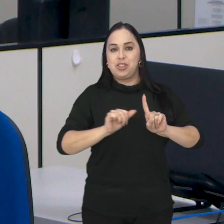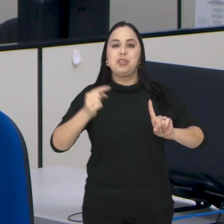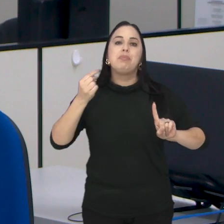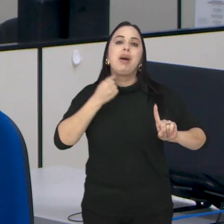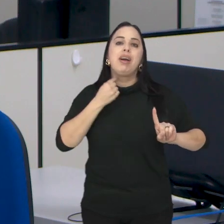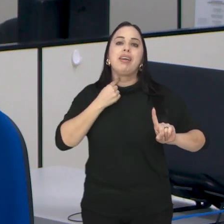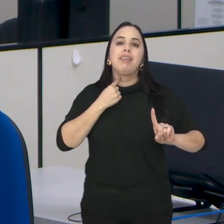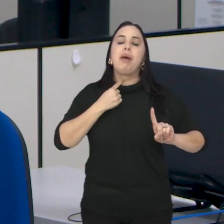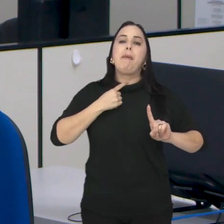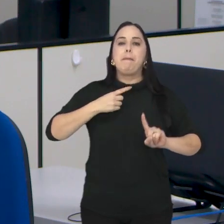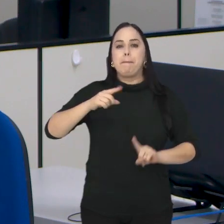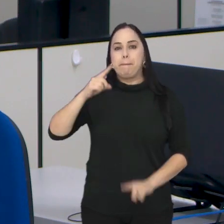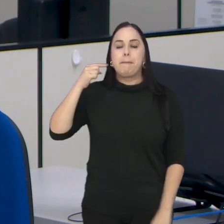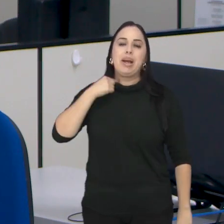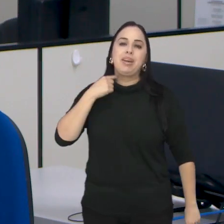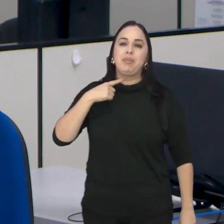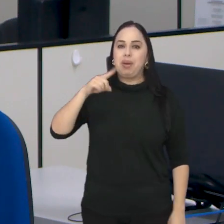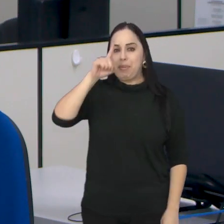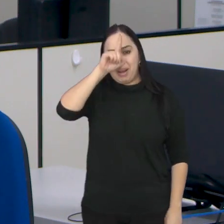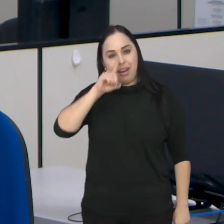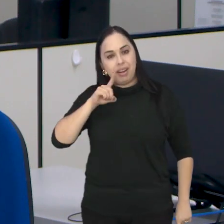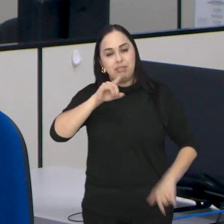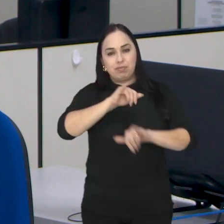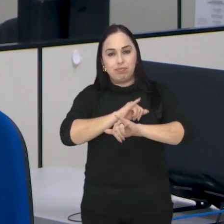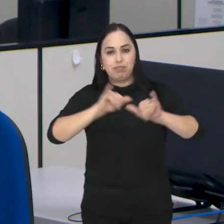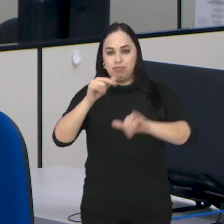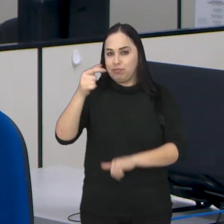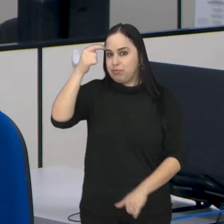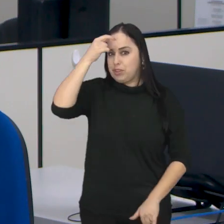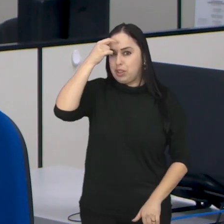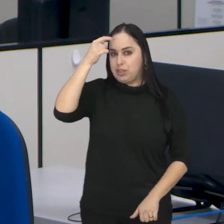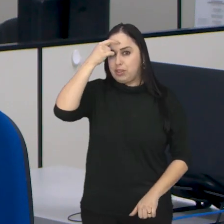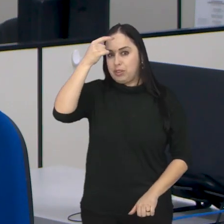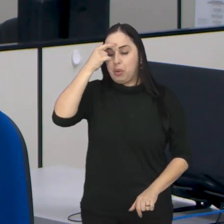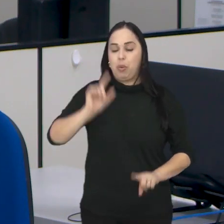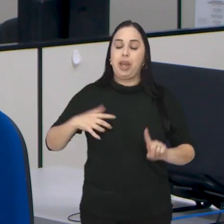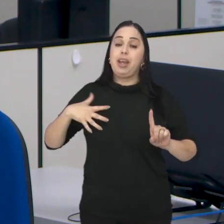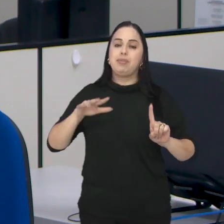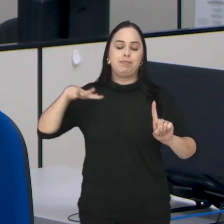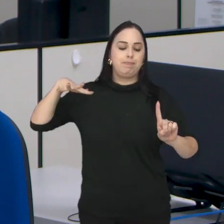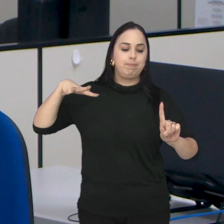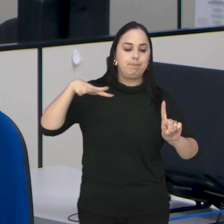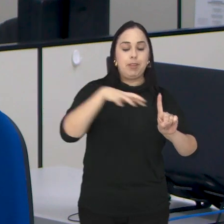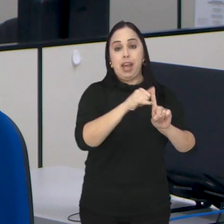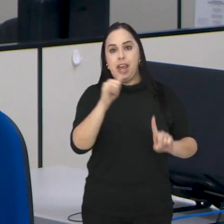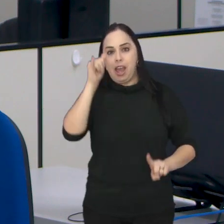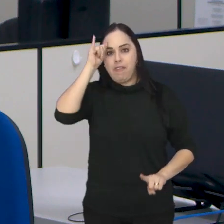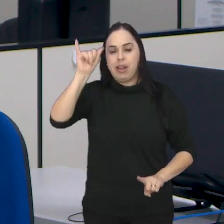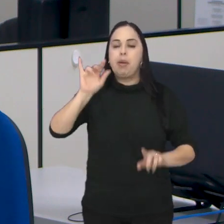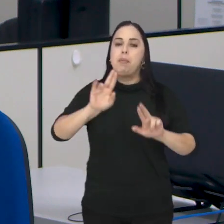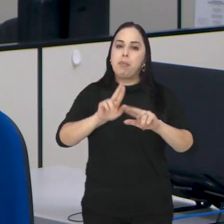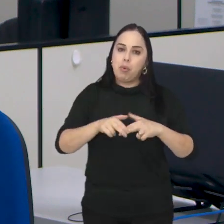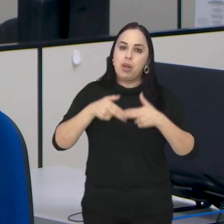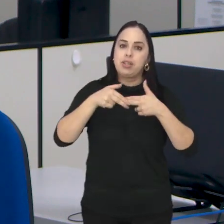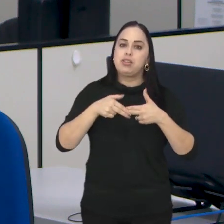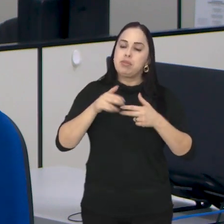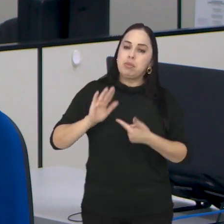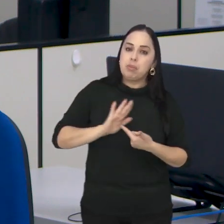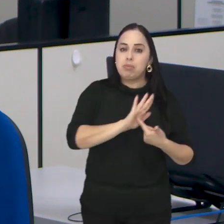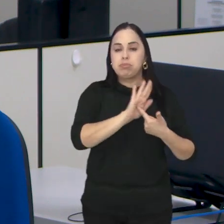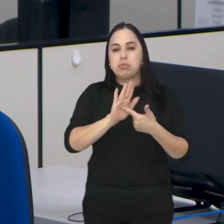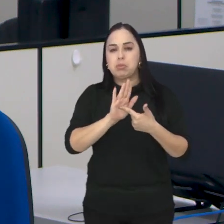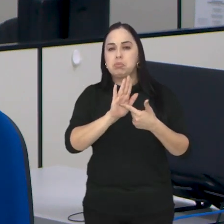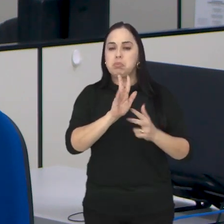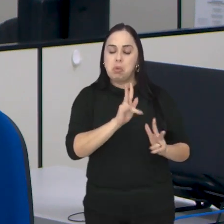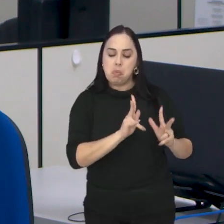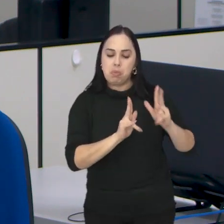campanha Maio Amarelo conscientiza a população sobre a prevenção de acidentes de trânsito e por isso estamos exibindo aqui no